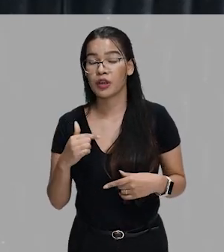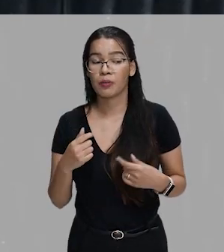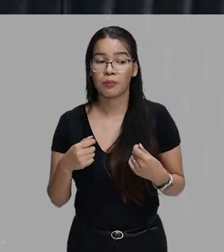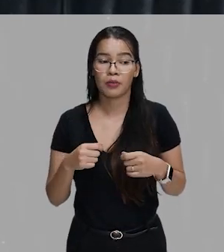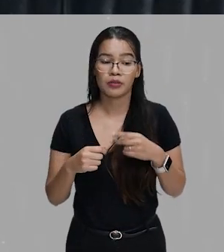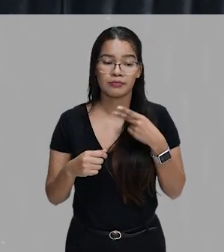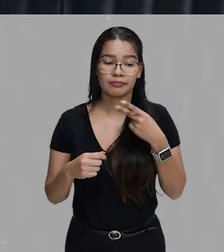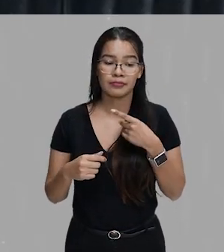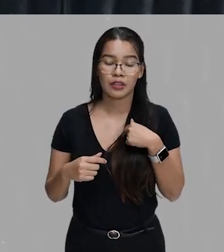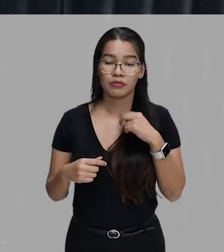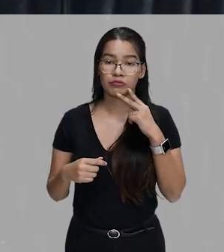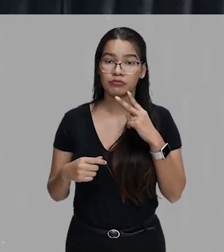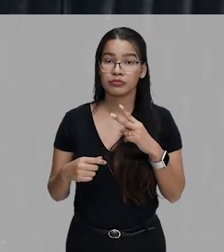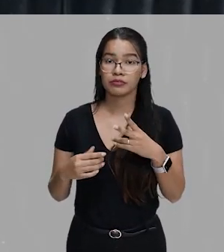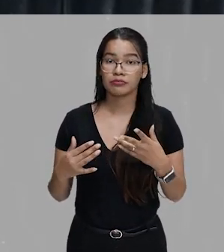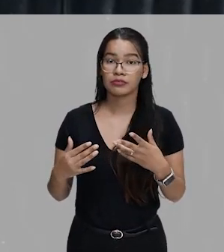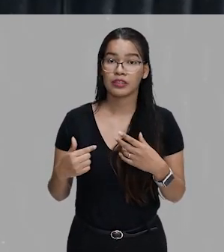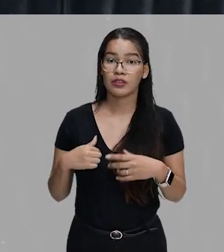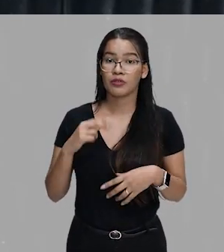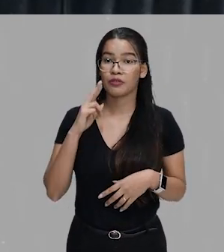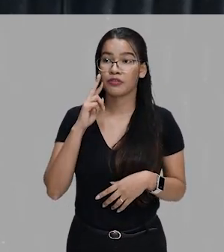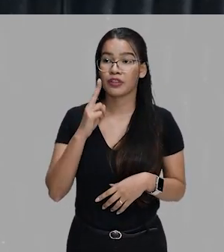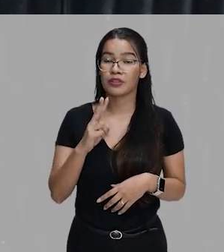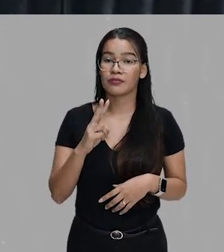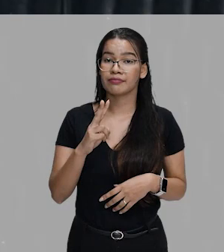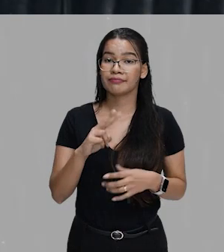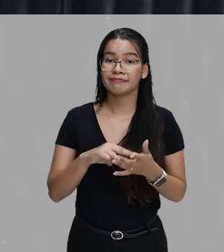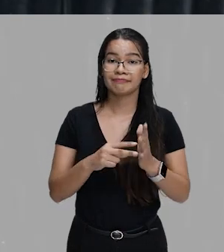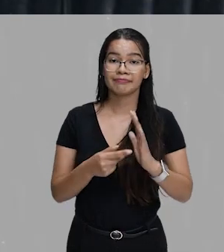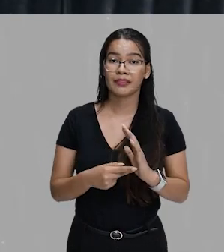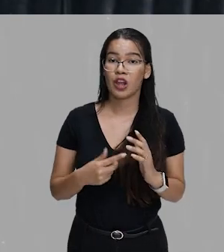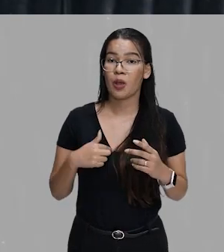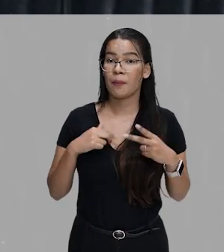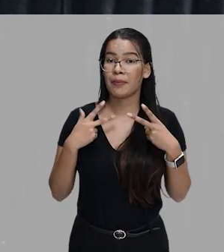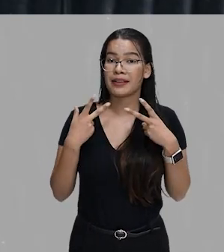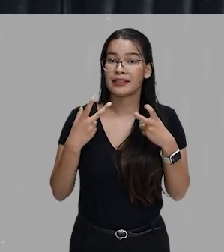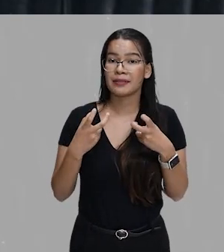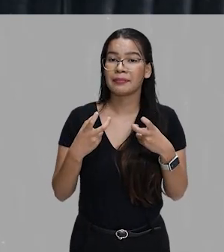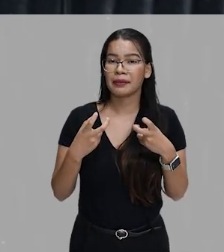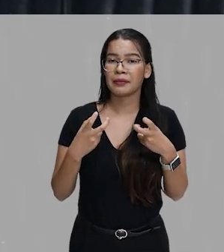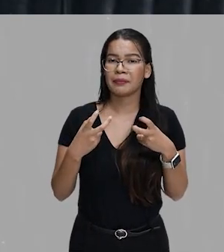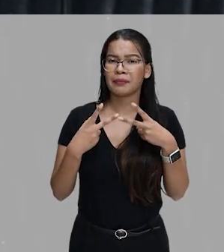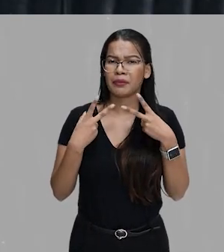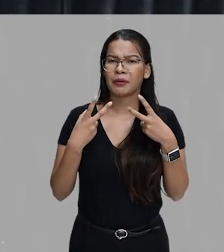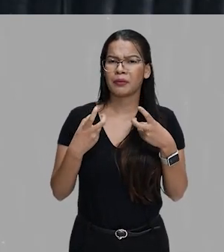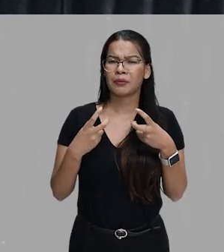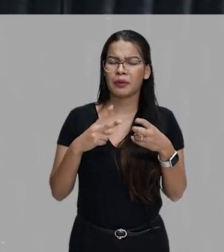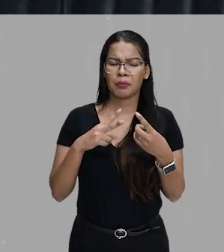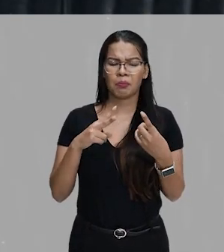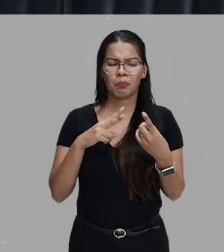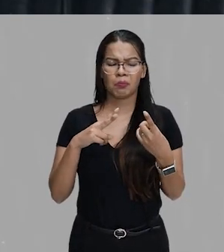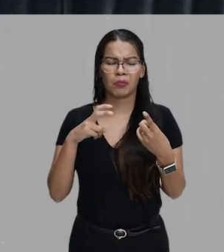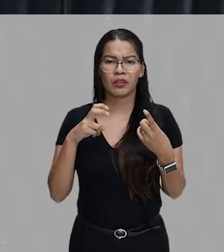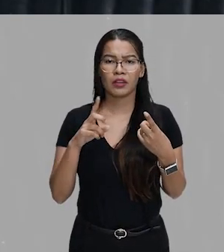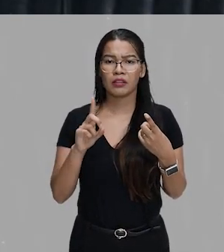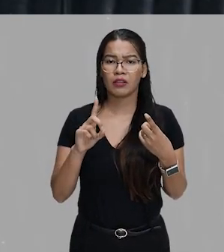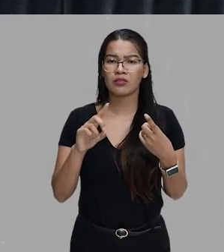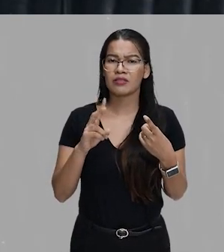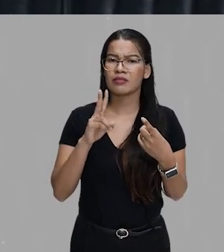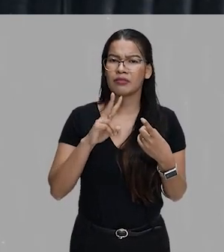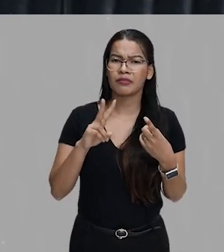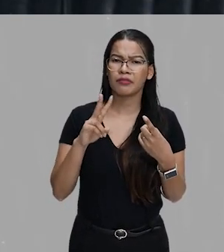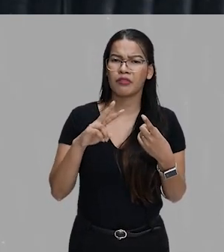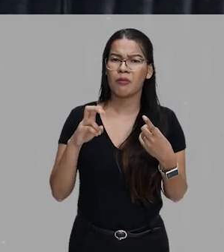vi. Eu vi no sentido de eu percebi, eu atentei. E não no sentido de eu vi alguma